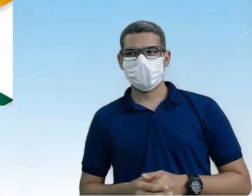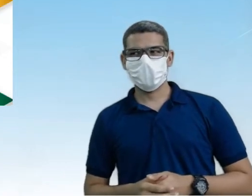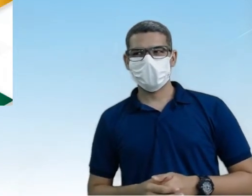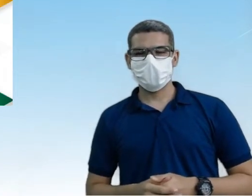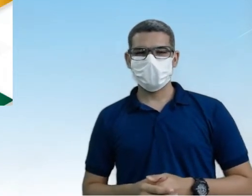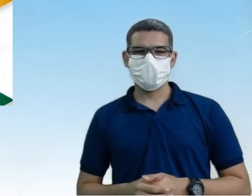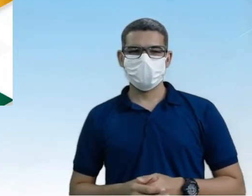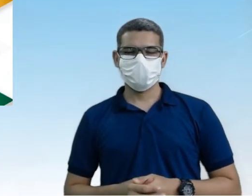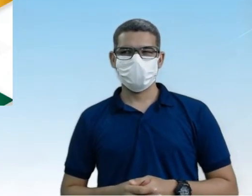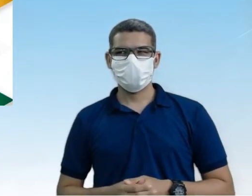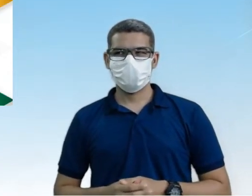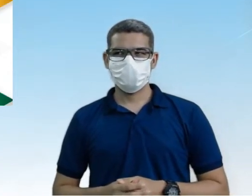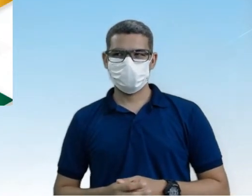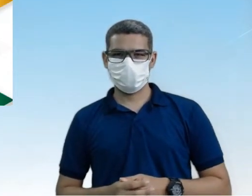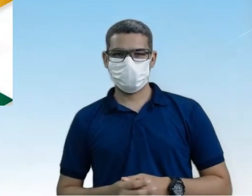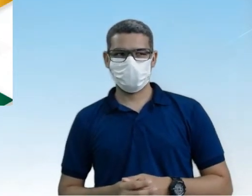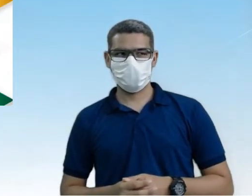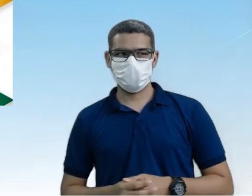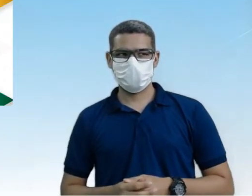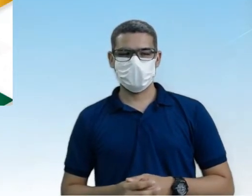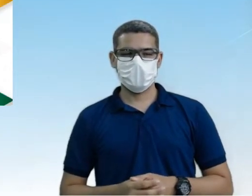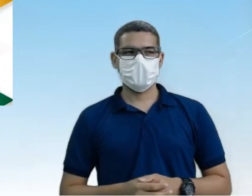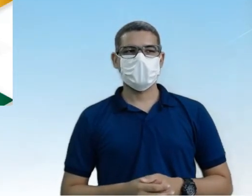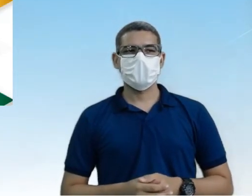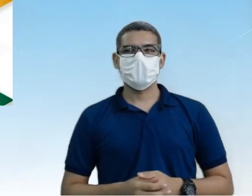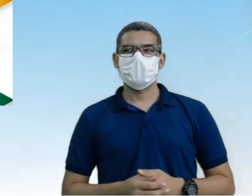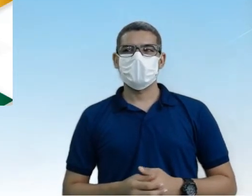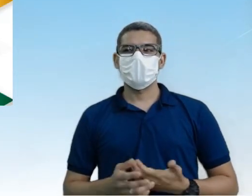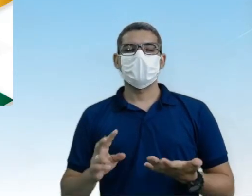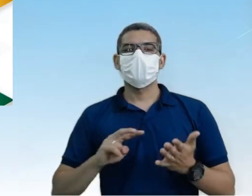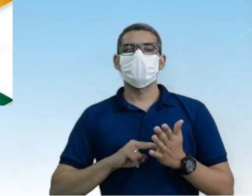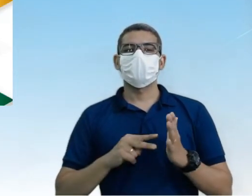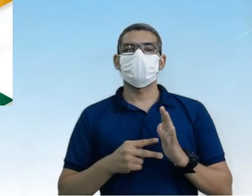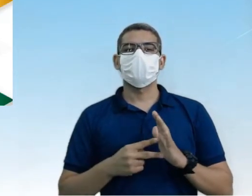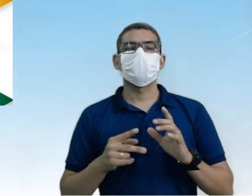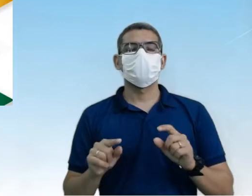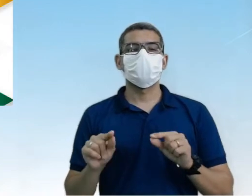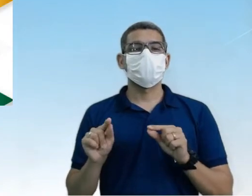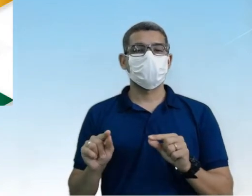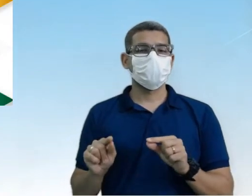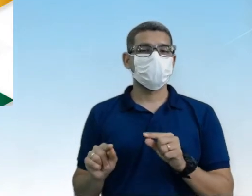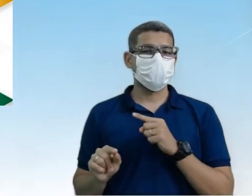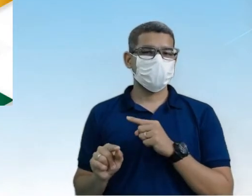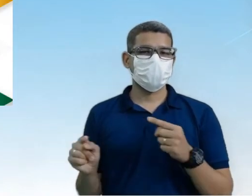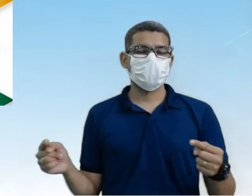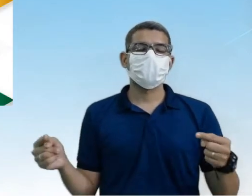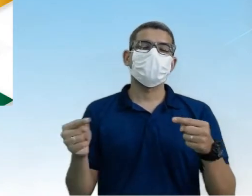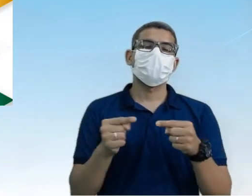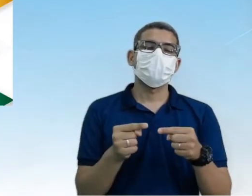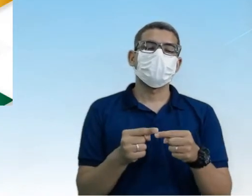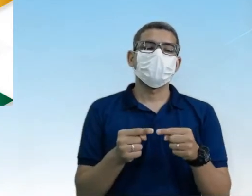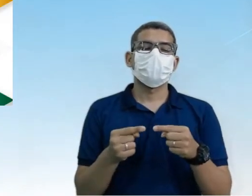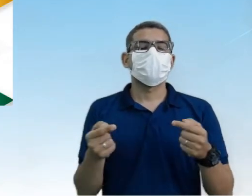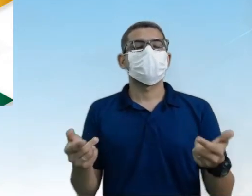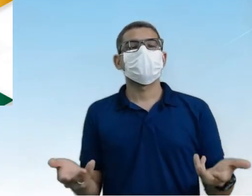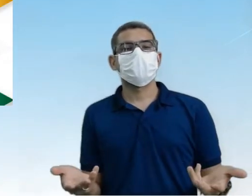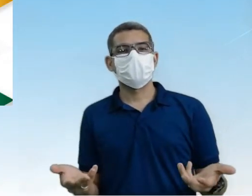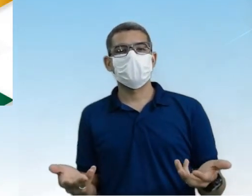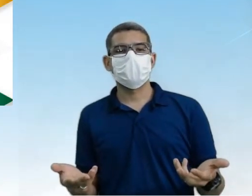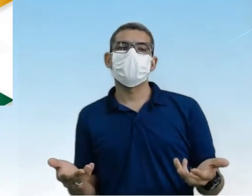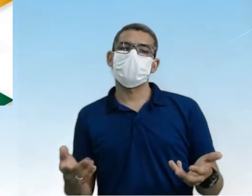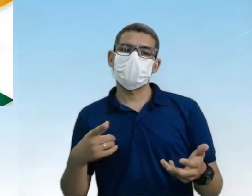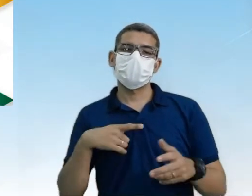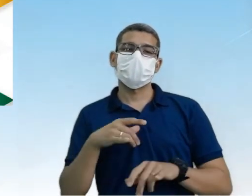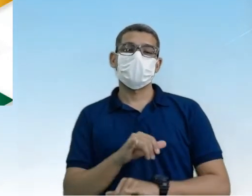do they mean? What they have in common? O que eles significam e o que eles têm em comum? Por se tratar também de anúncios